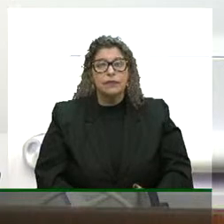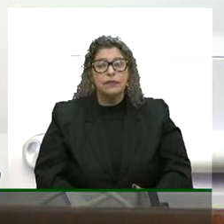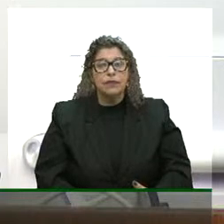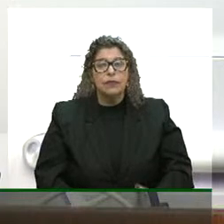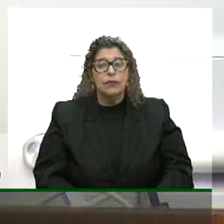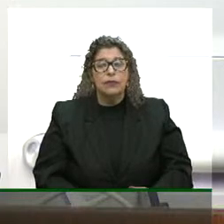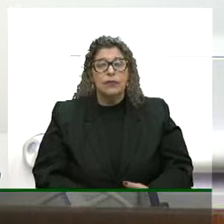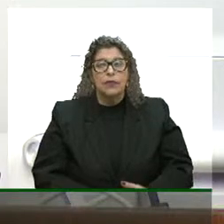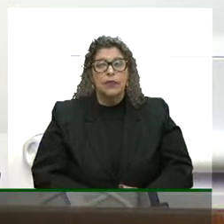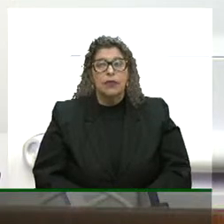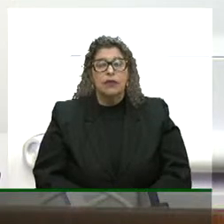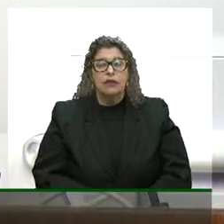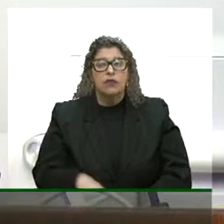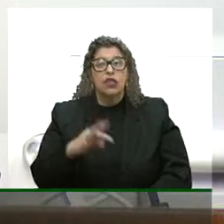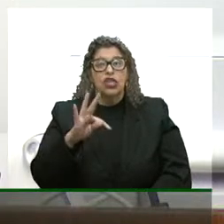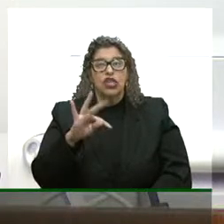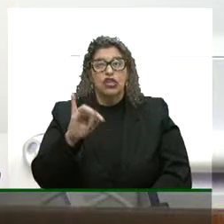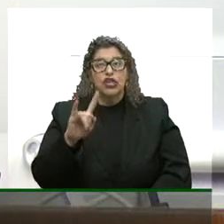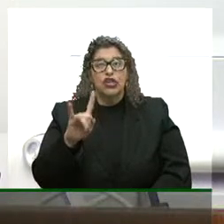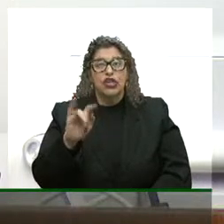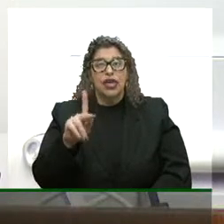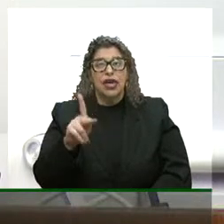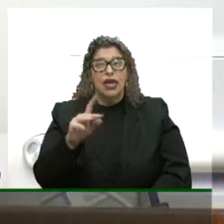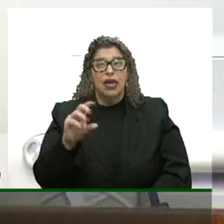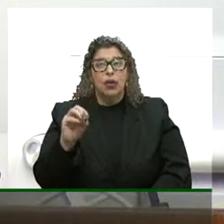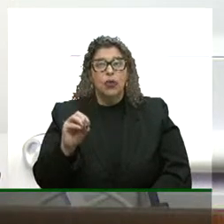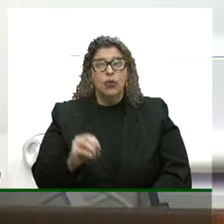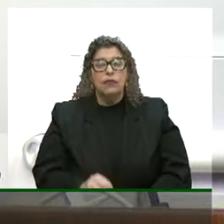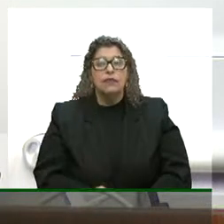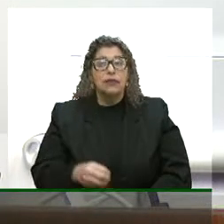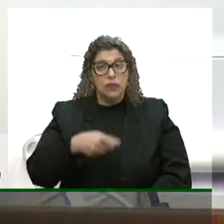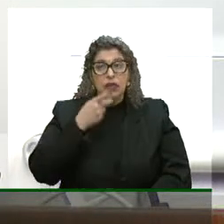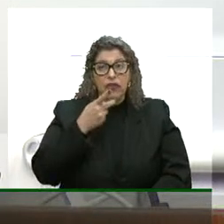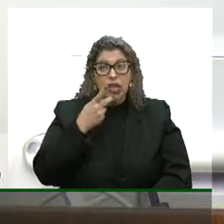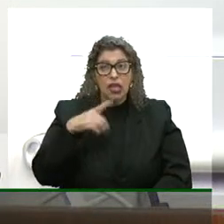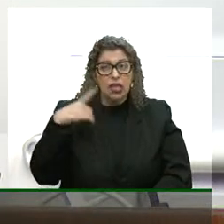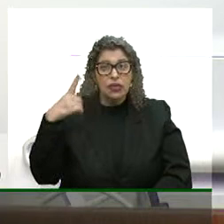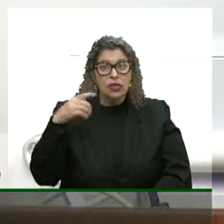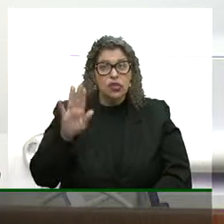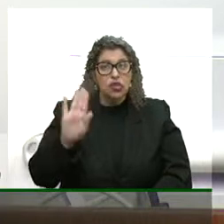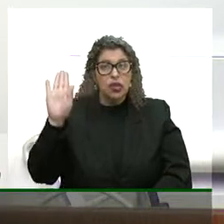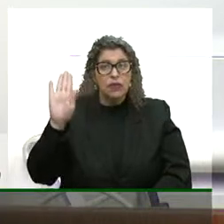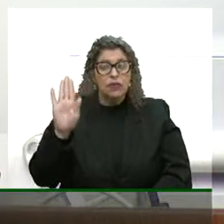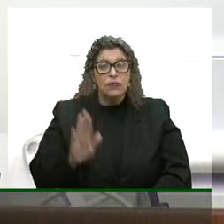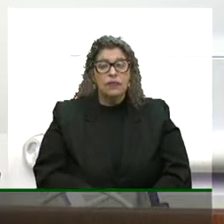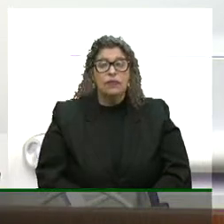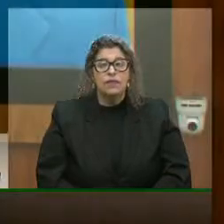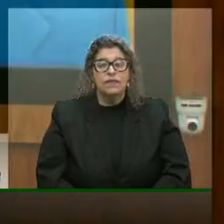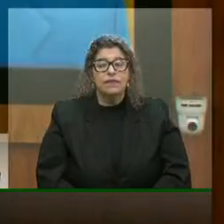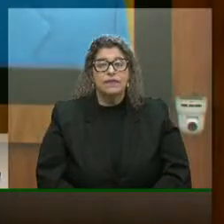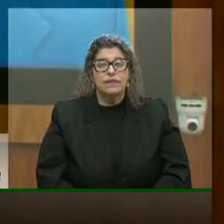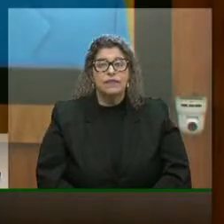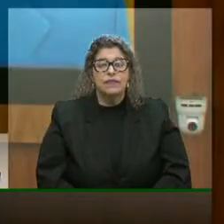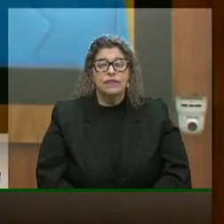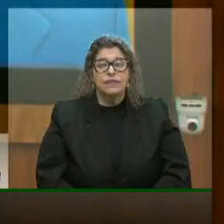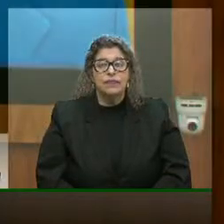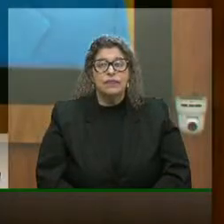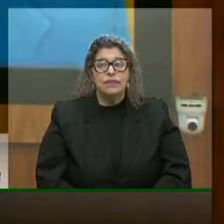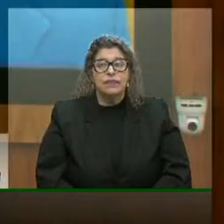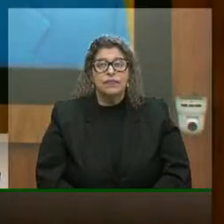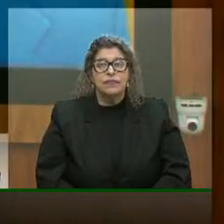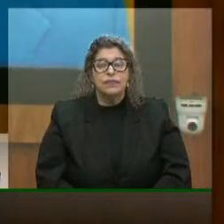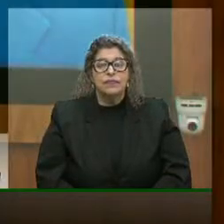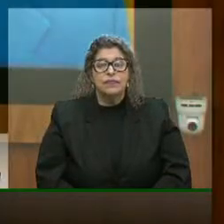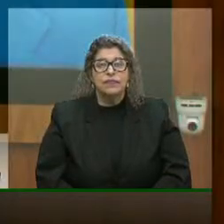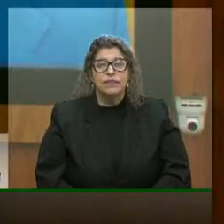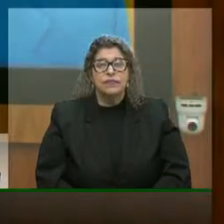Sim, deputado Tiago Simão, ouço, Vossa Excelência. Quer fazer a manifestação? Vou fazer a manifestação. Deixa eu abrir aqui